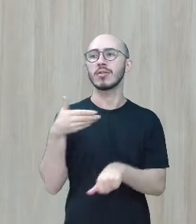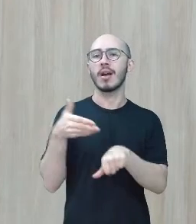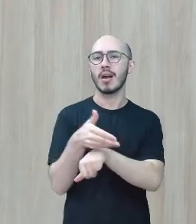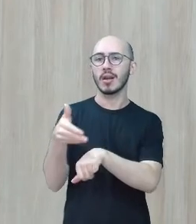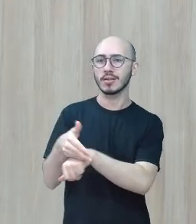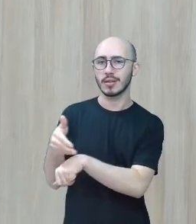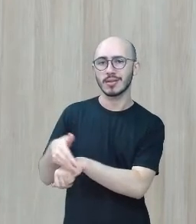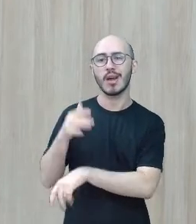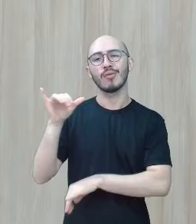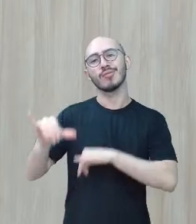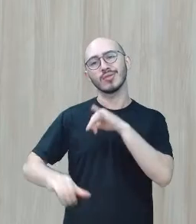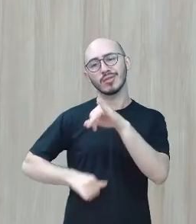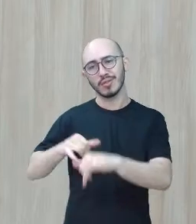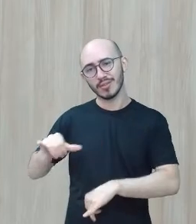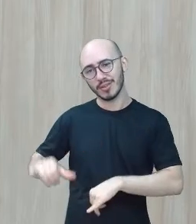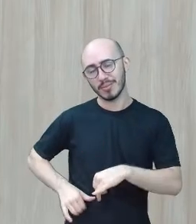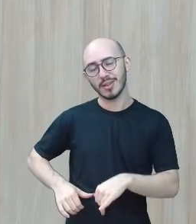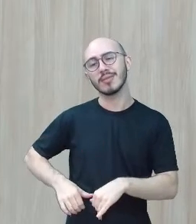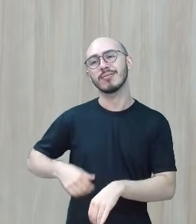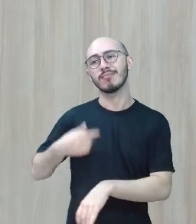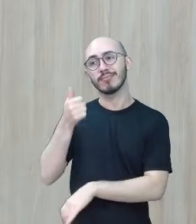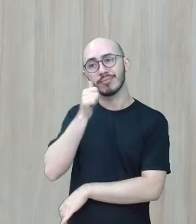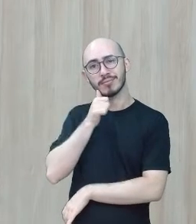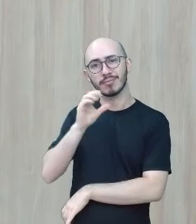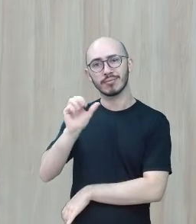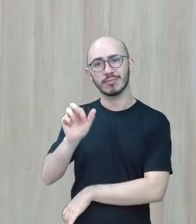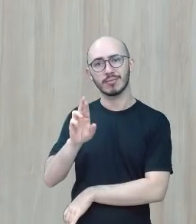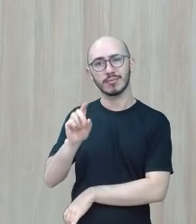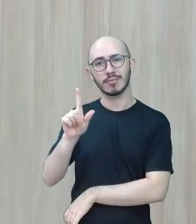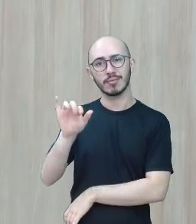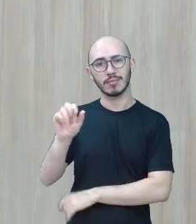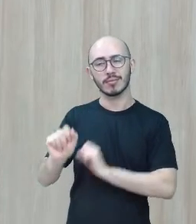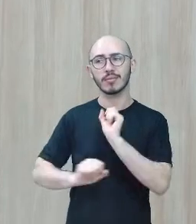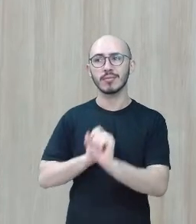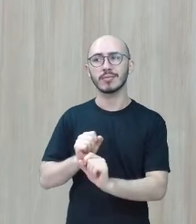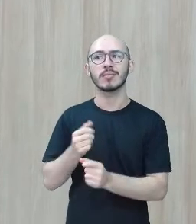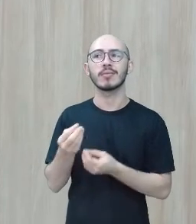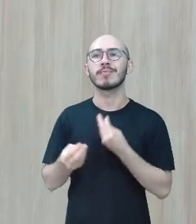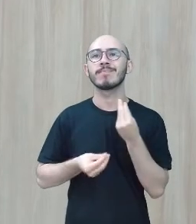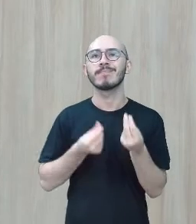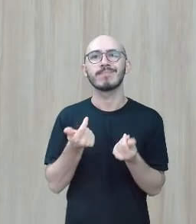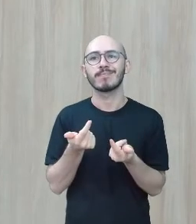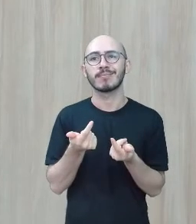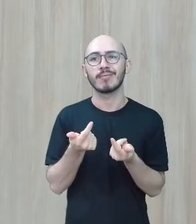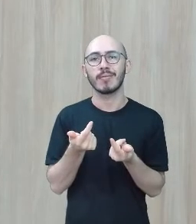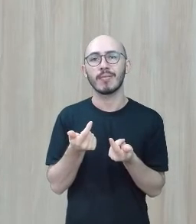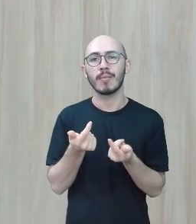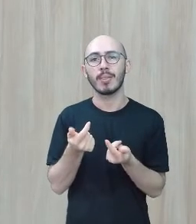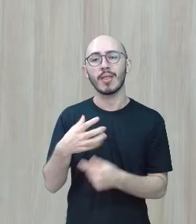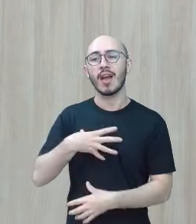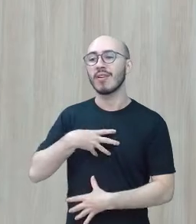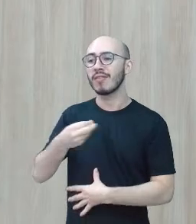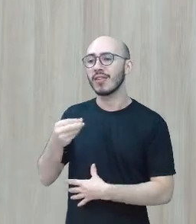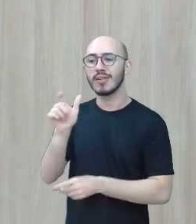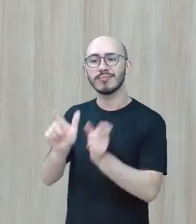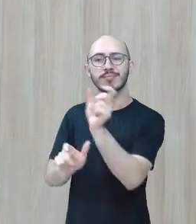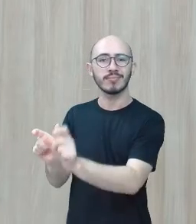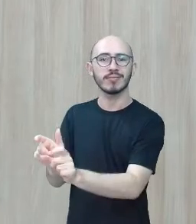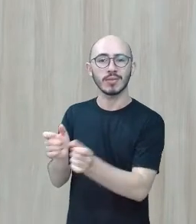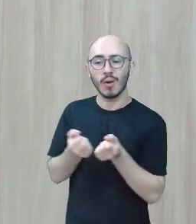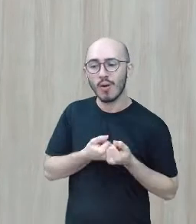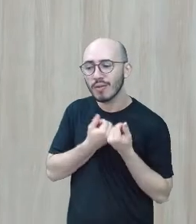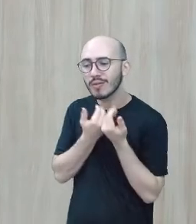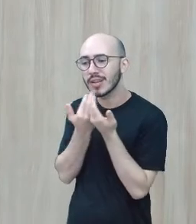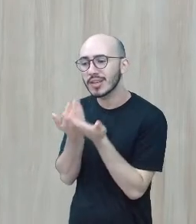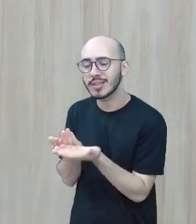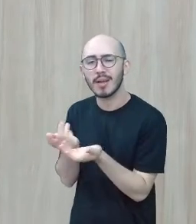dor de Carolina Maria de Jesus e não poder dar a seus filhos a vida que ela achava que eles mereciam,